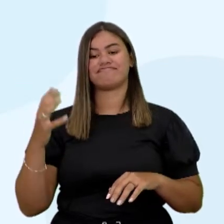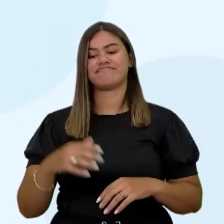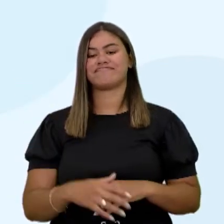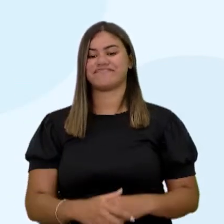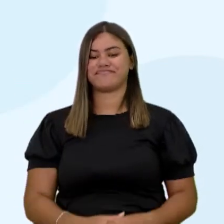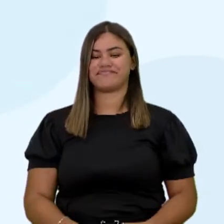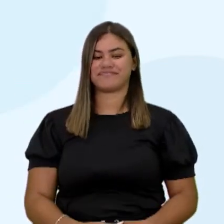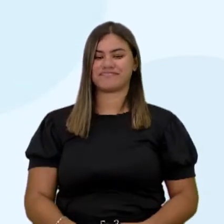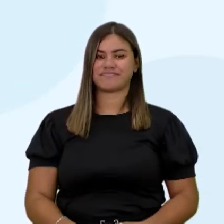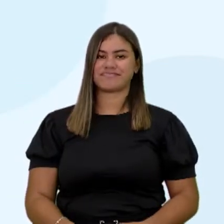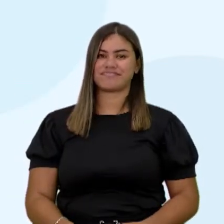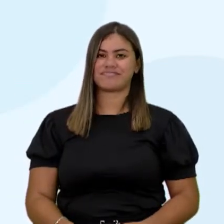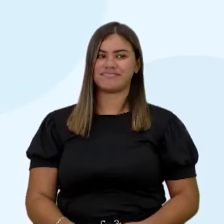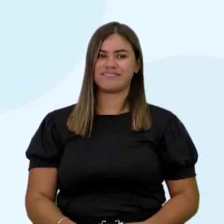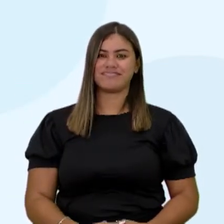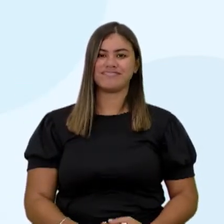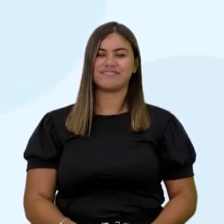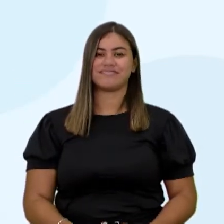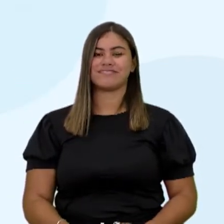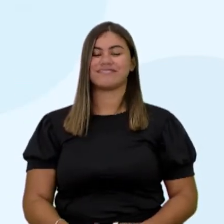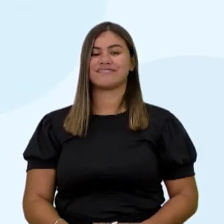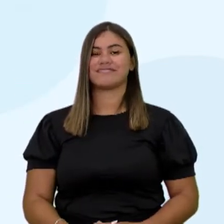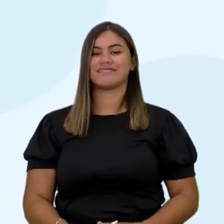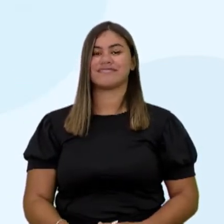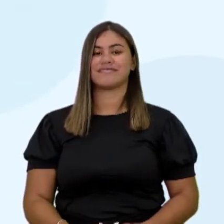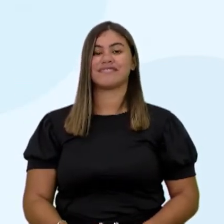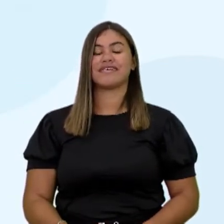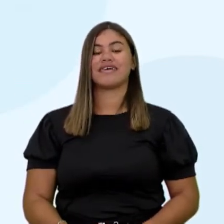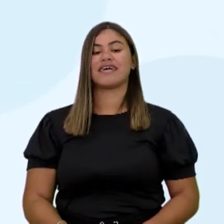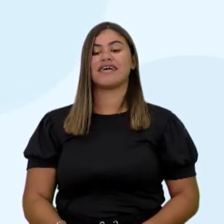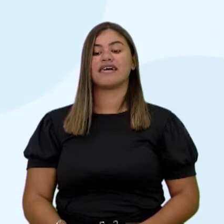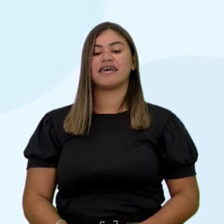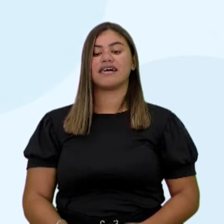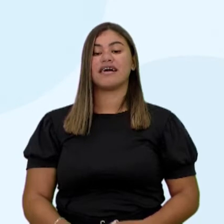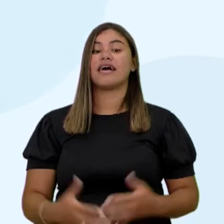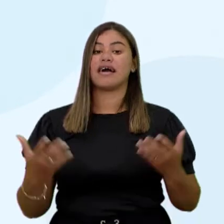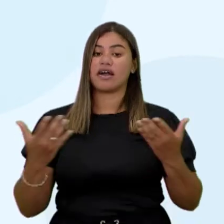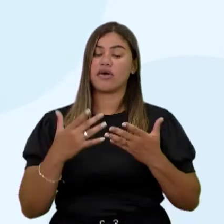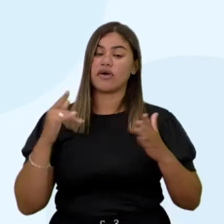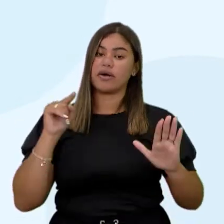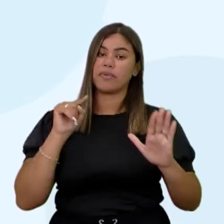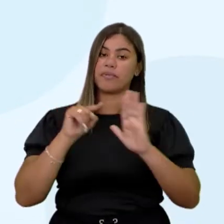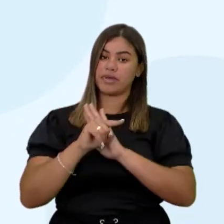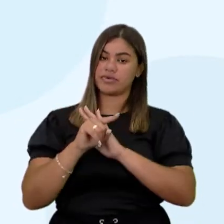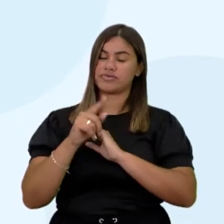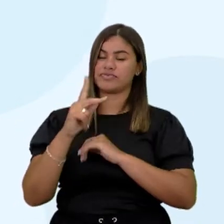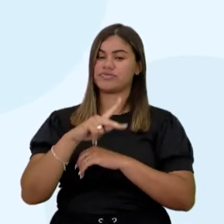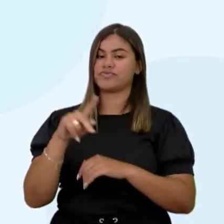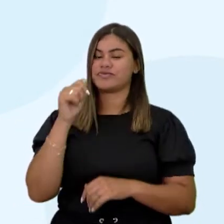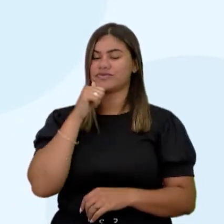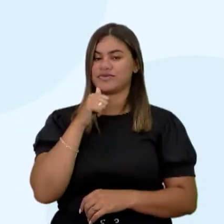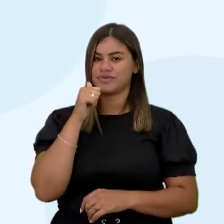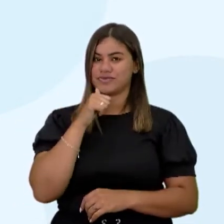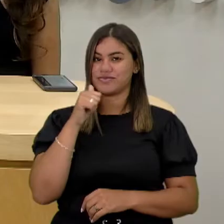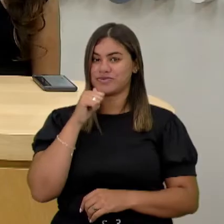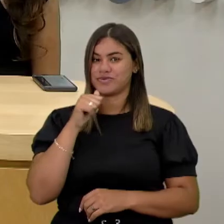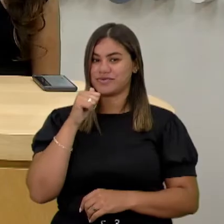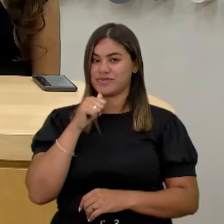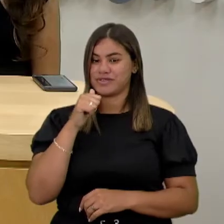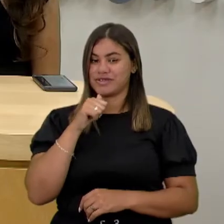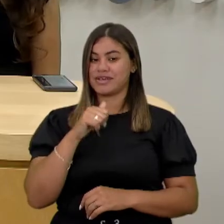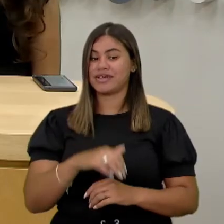de times aqui, não. É verdade. Agora eu vou fazer uma pergunta para a professora Tayana, mas é uma pergunta que eu vou perguntar